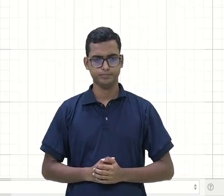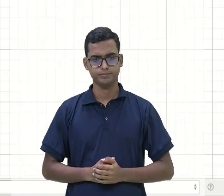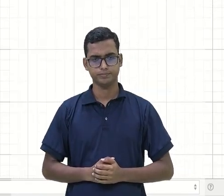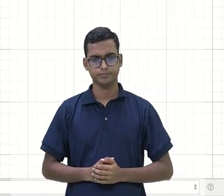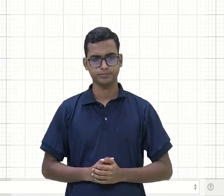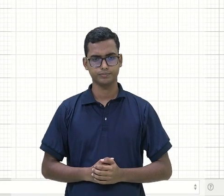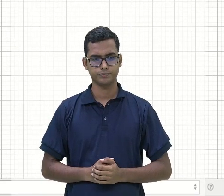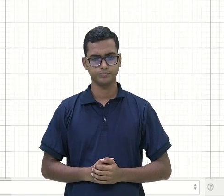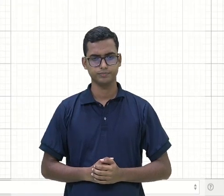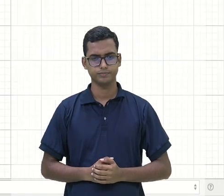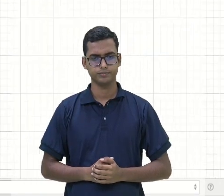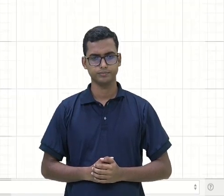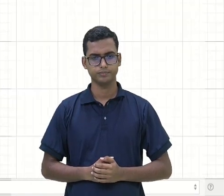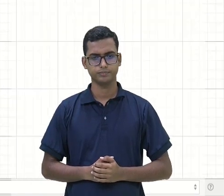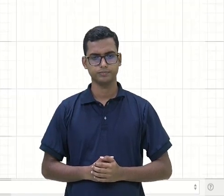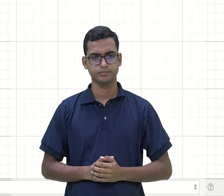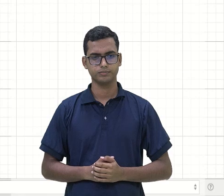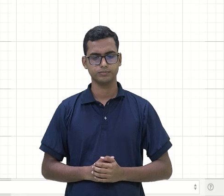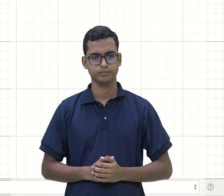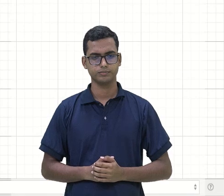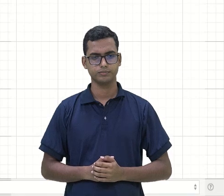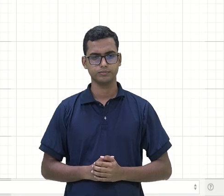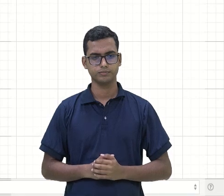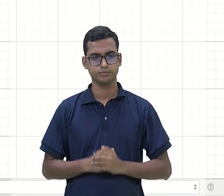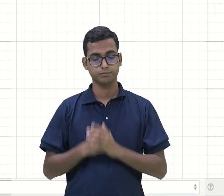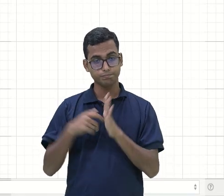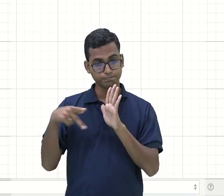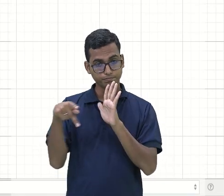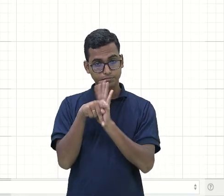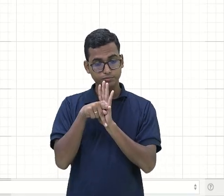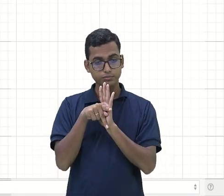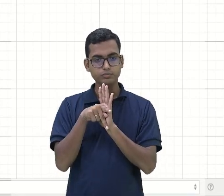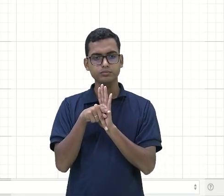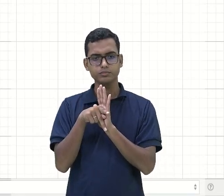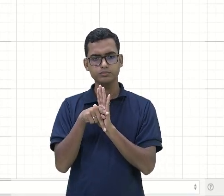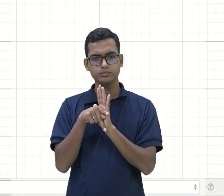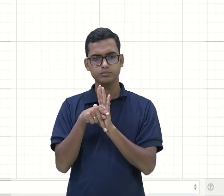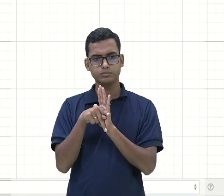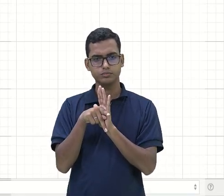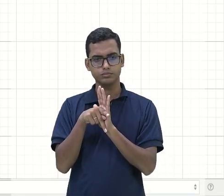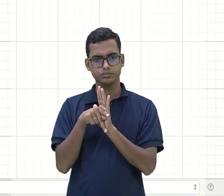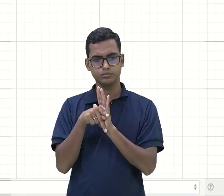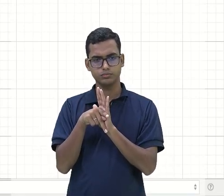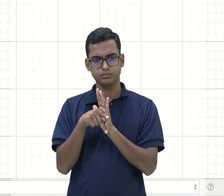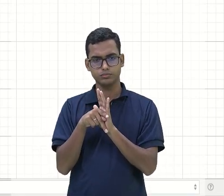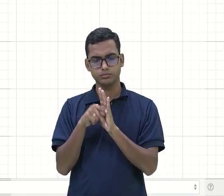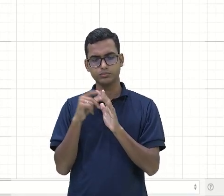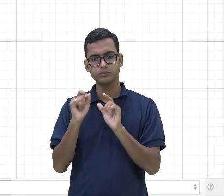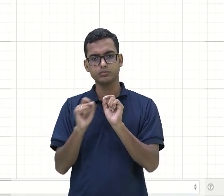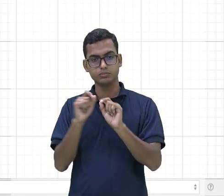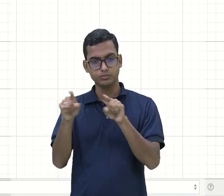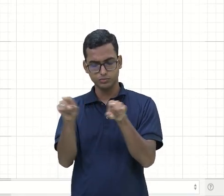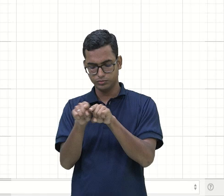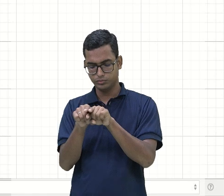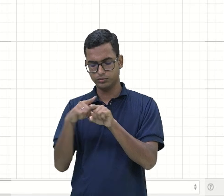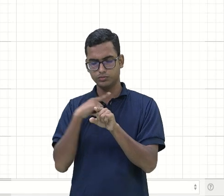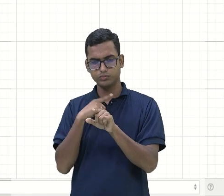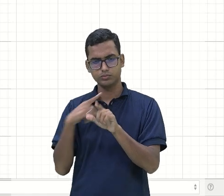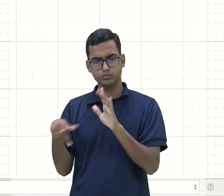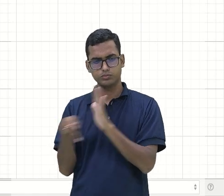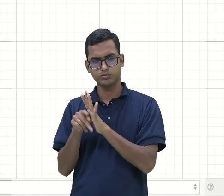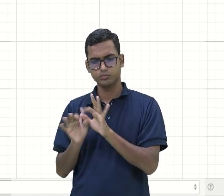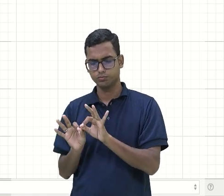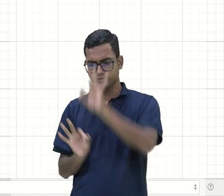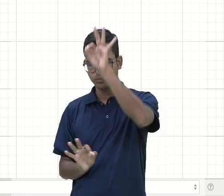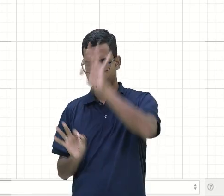que o gráfico não está encostando no eixo y. Então, essa é uma outra característica da função